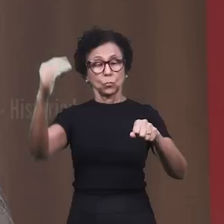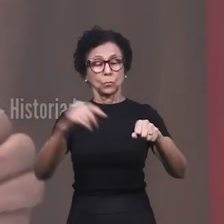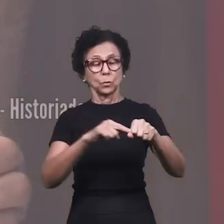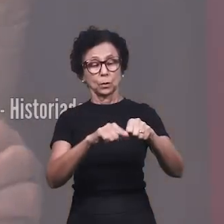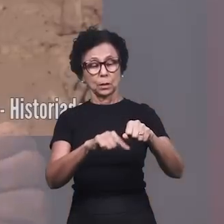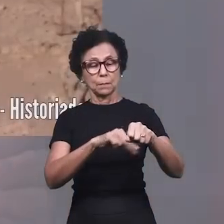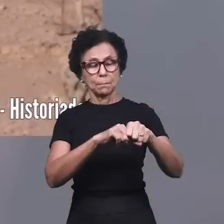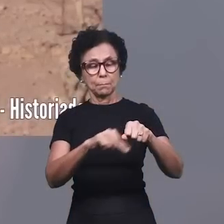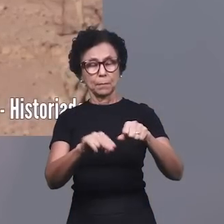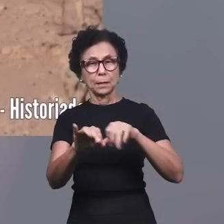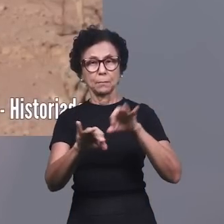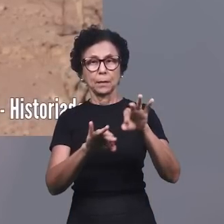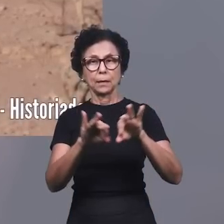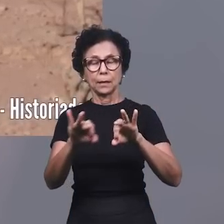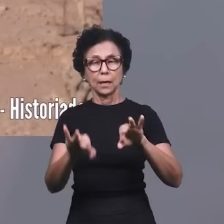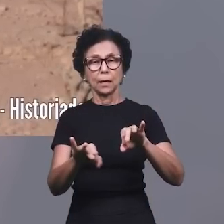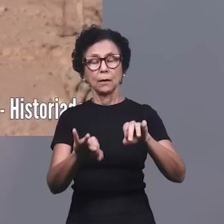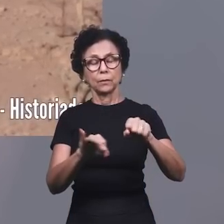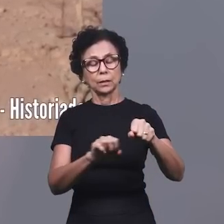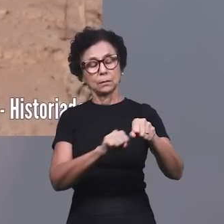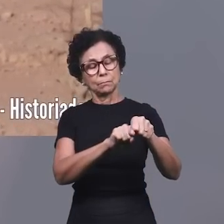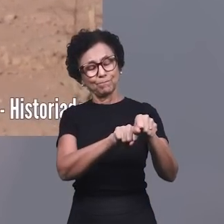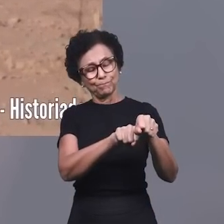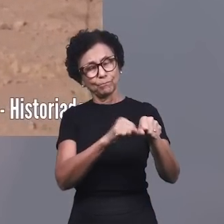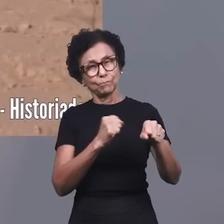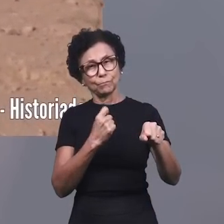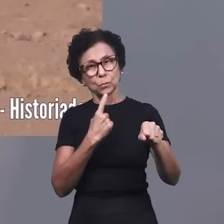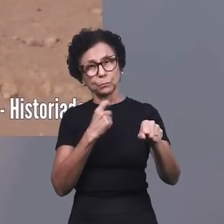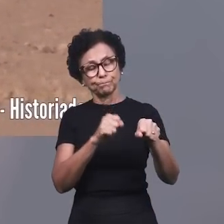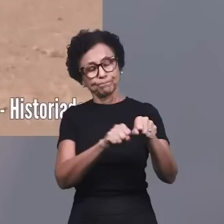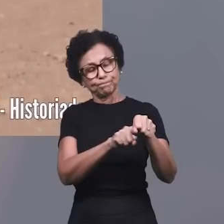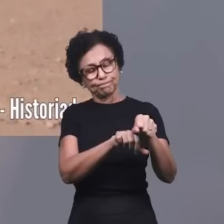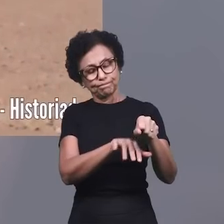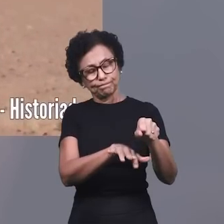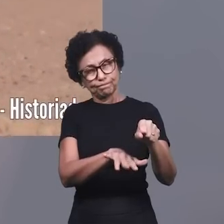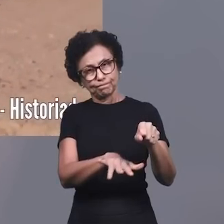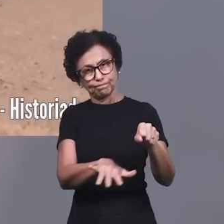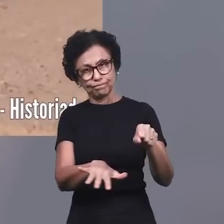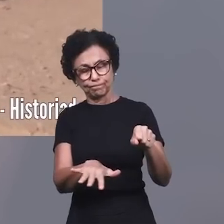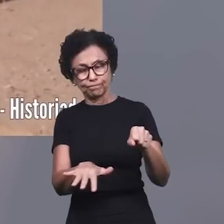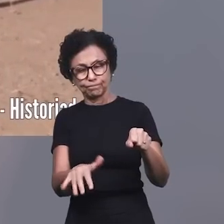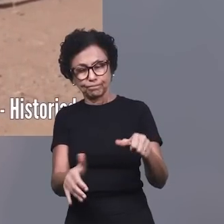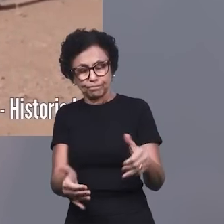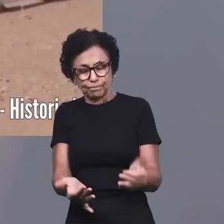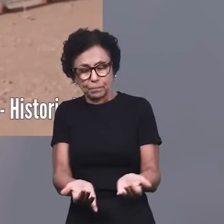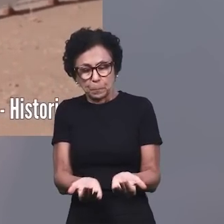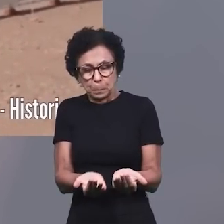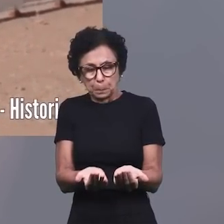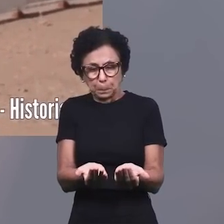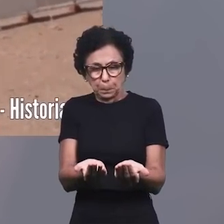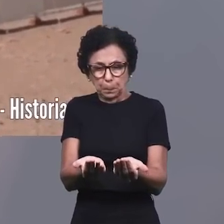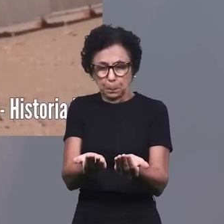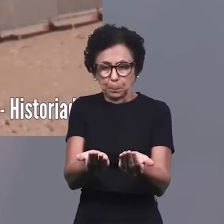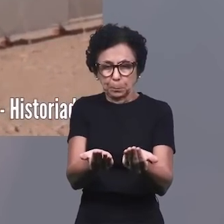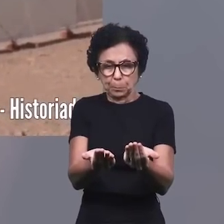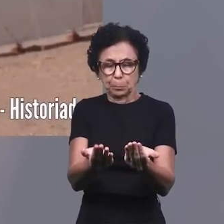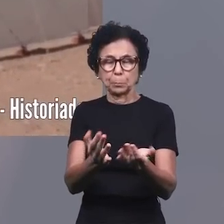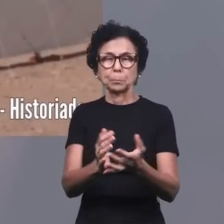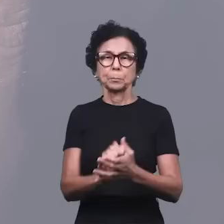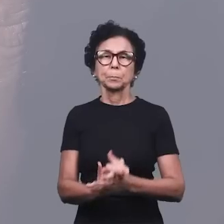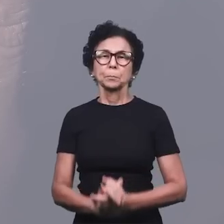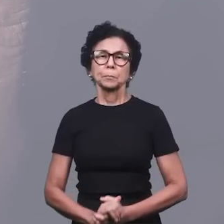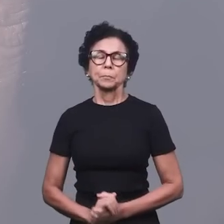na função de levar aquele sangue até o santuário e a tenda da congregação, que